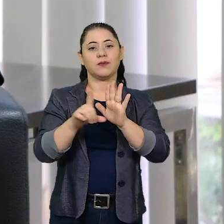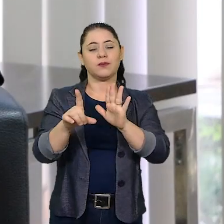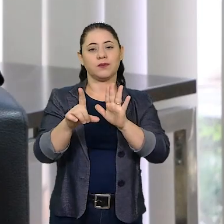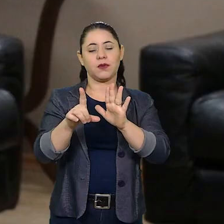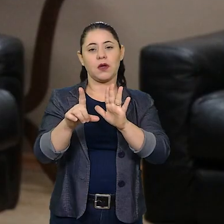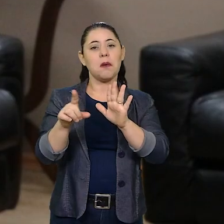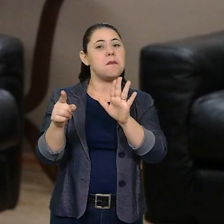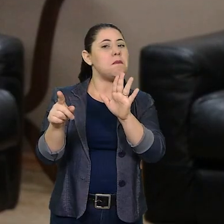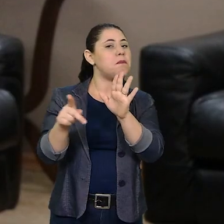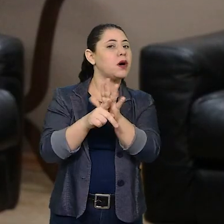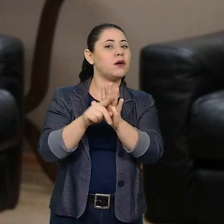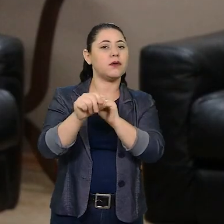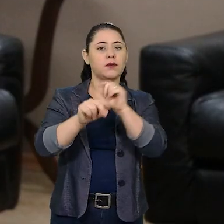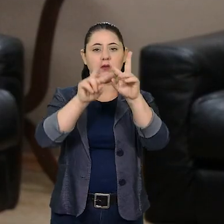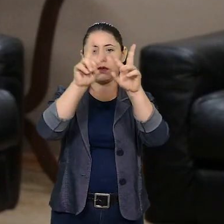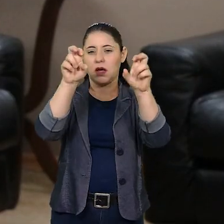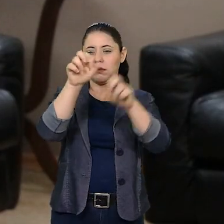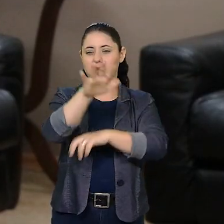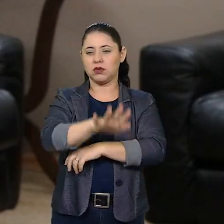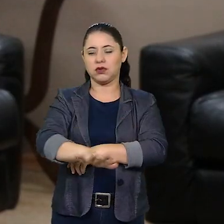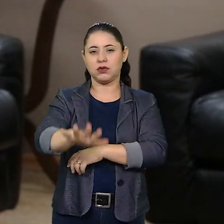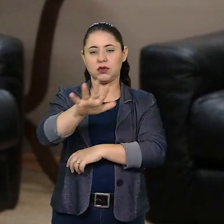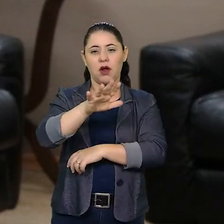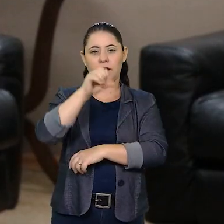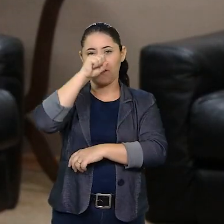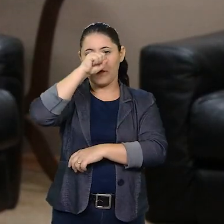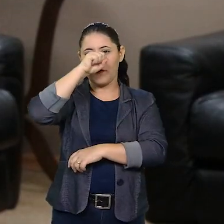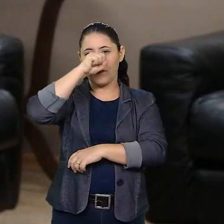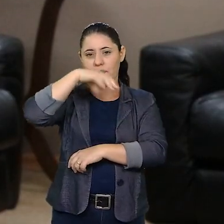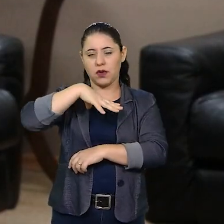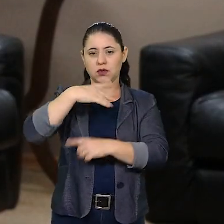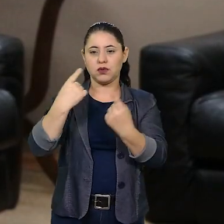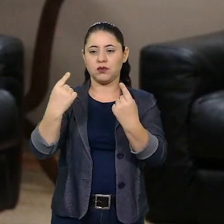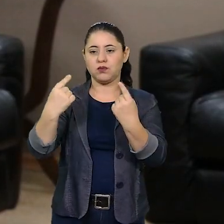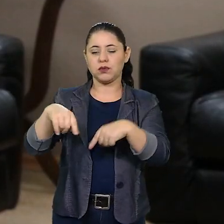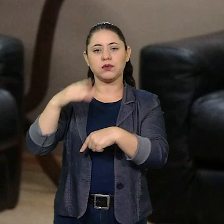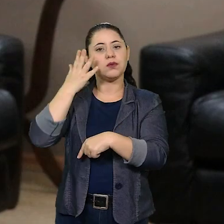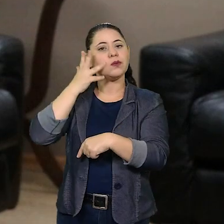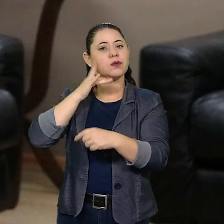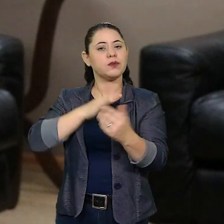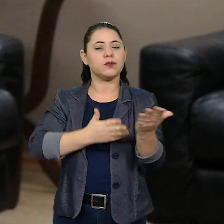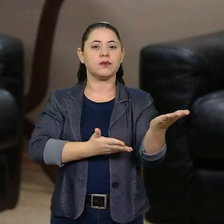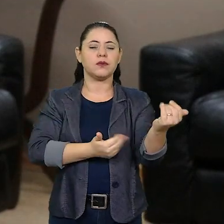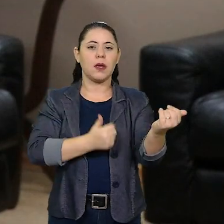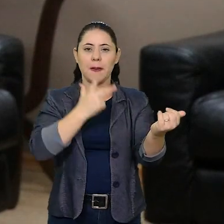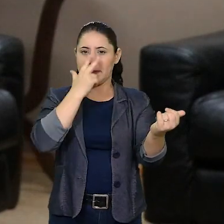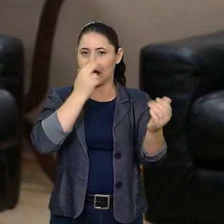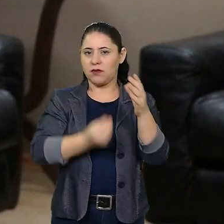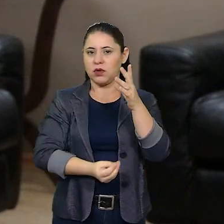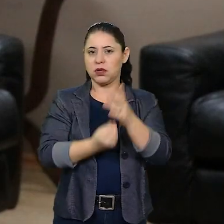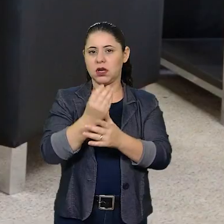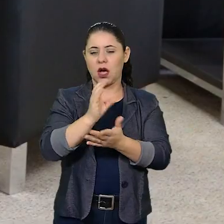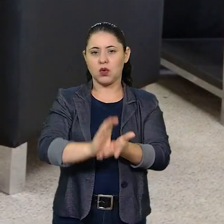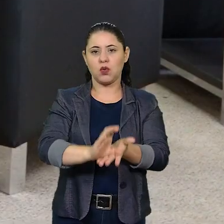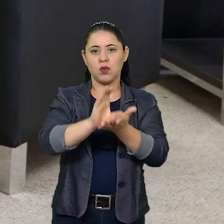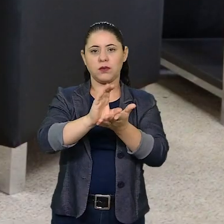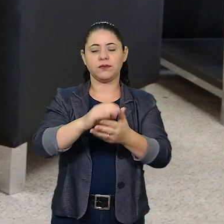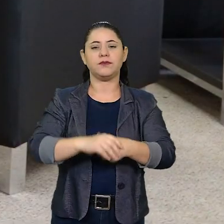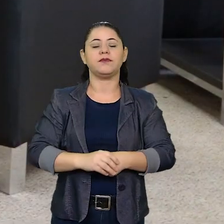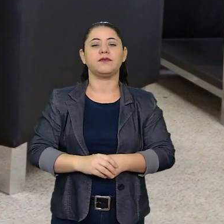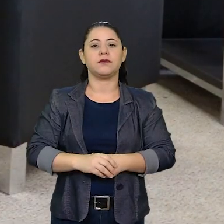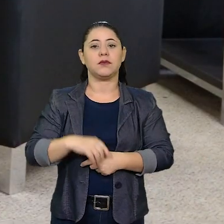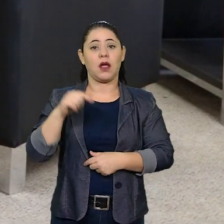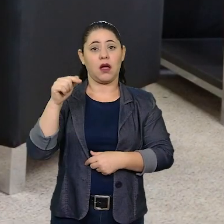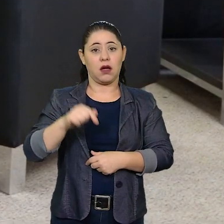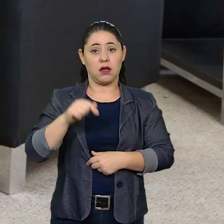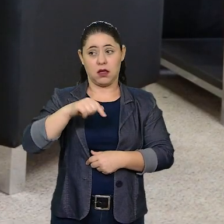as novidades da legislação sobre o assunto em geral, né, sobre violência contra criança e adolescente? Me parece que foi